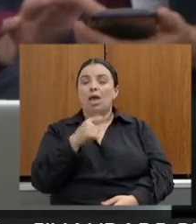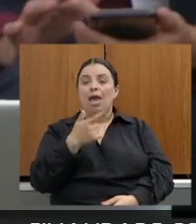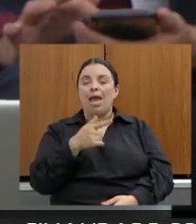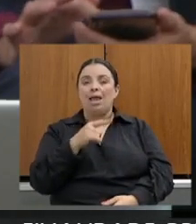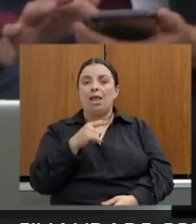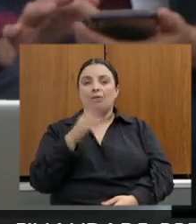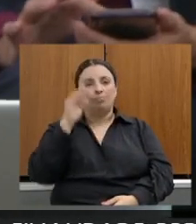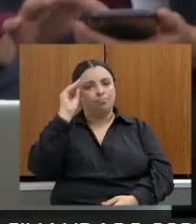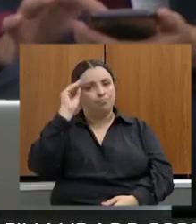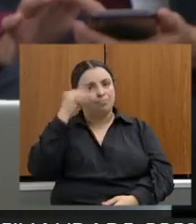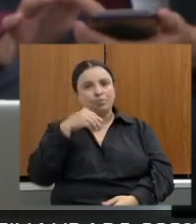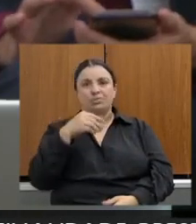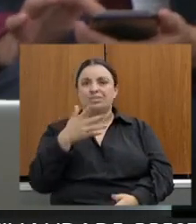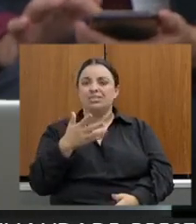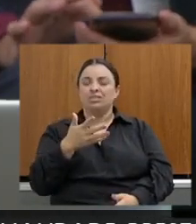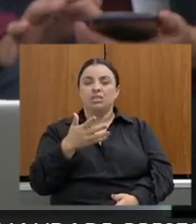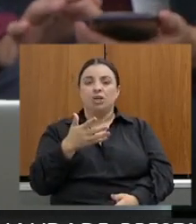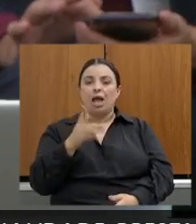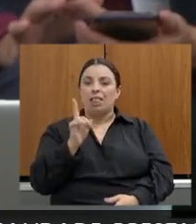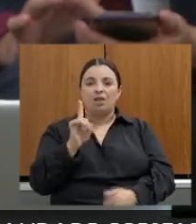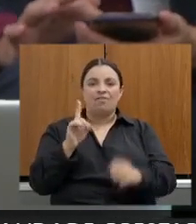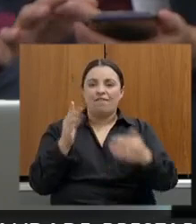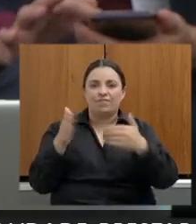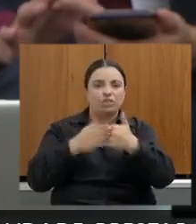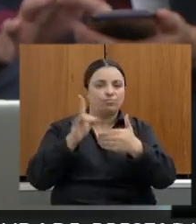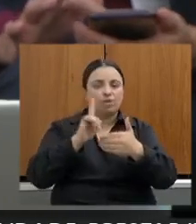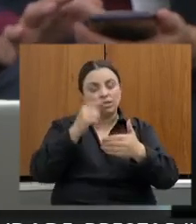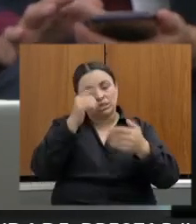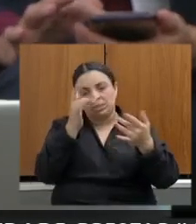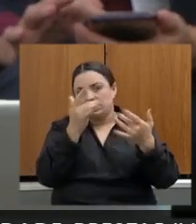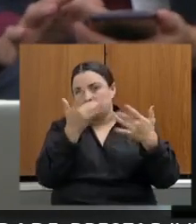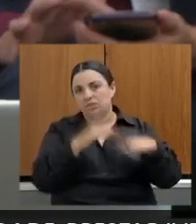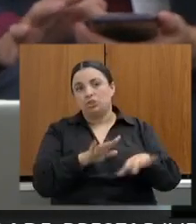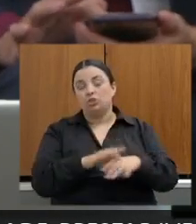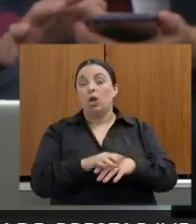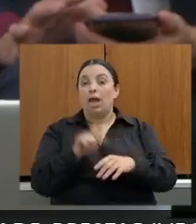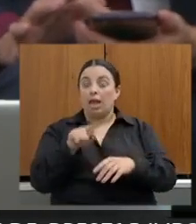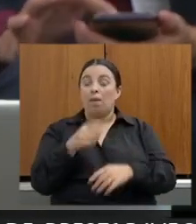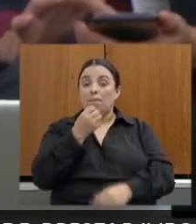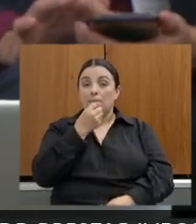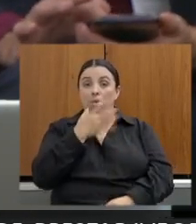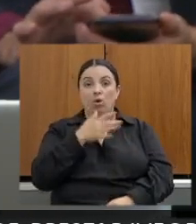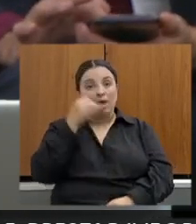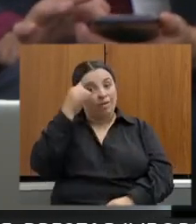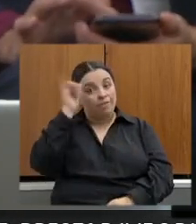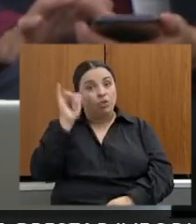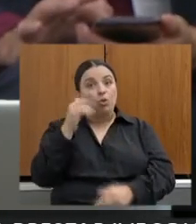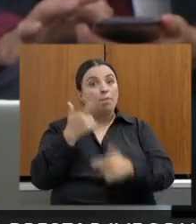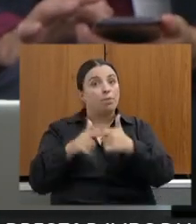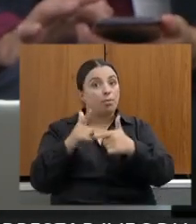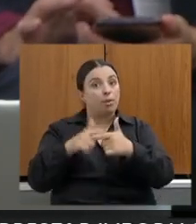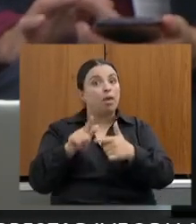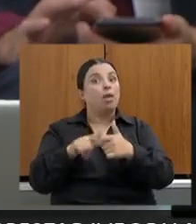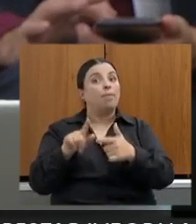e evitam o transtorno enorme para polícia civil EA Polícia Militar o ente estado e entre si e não